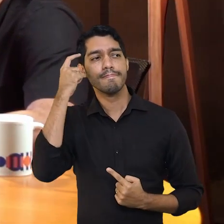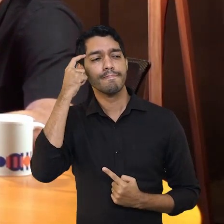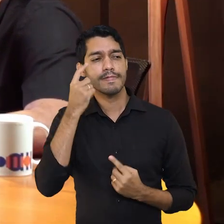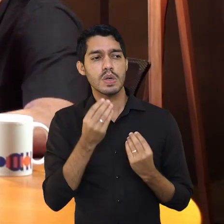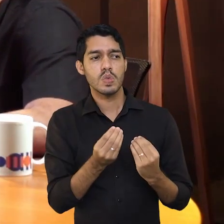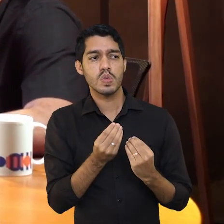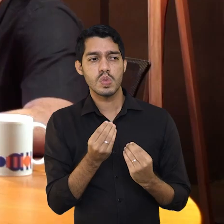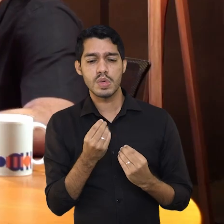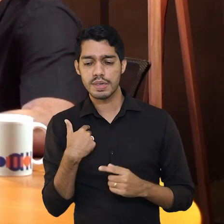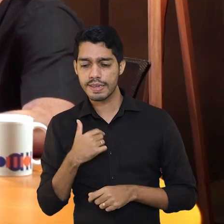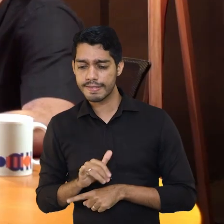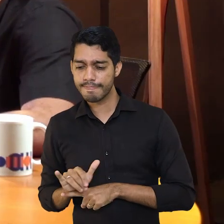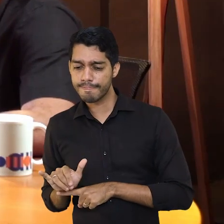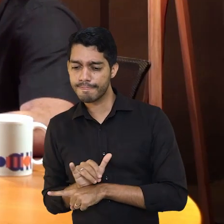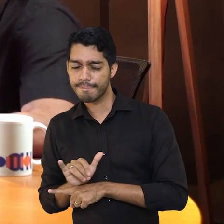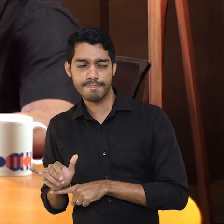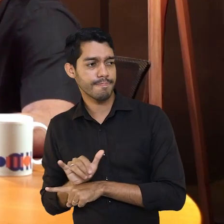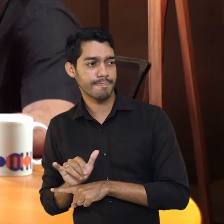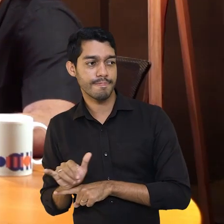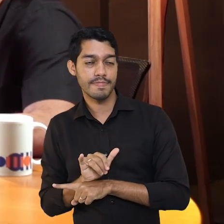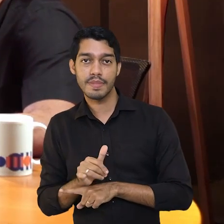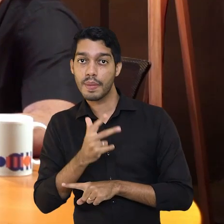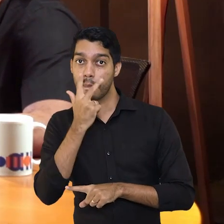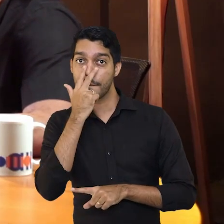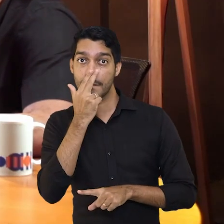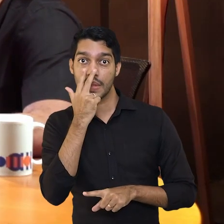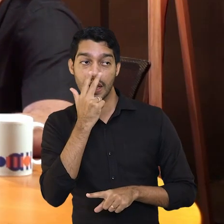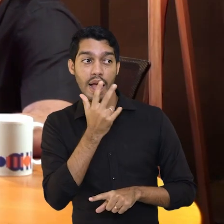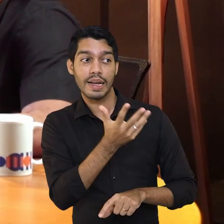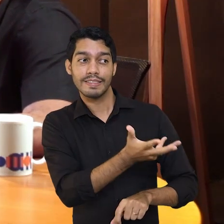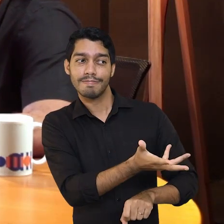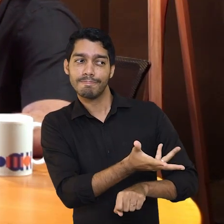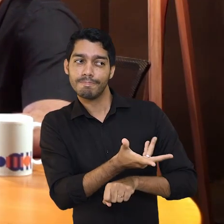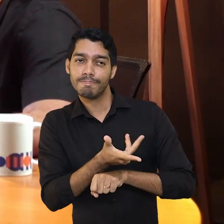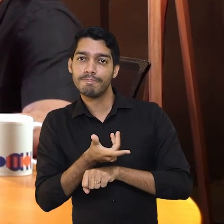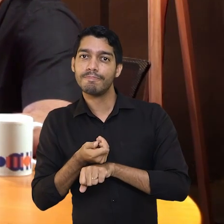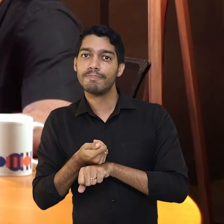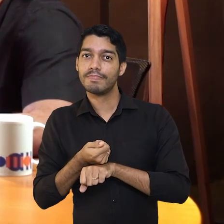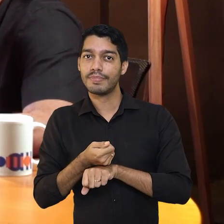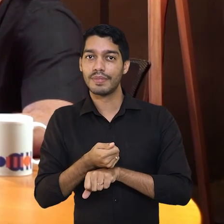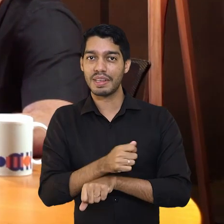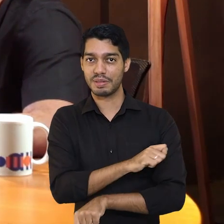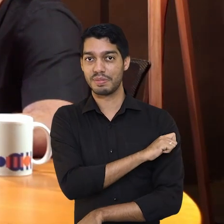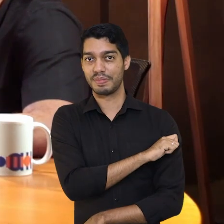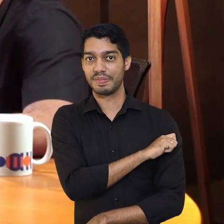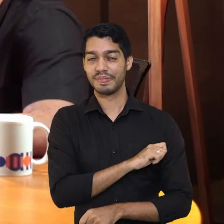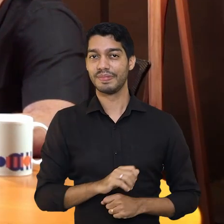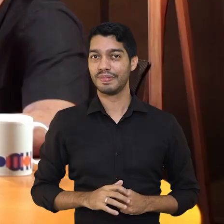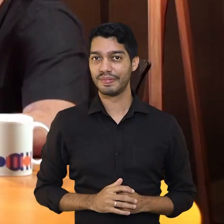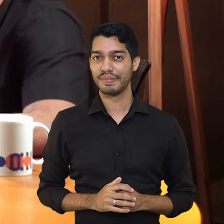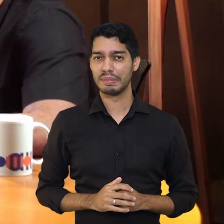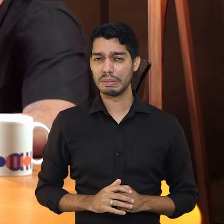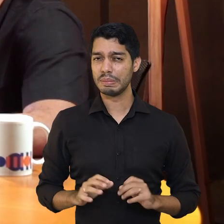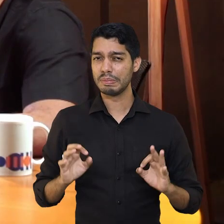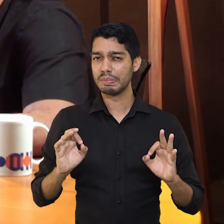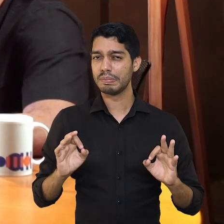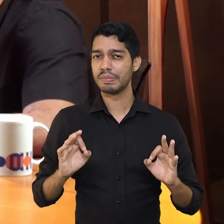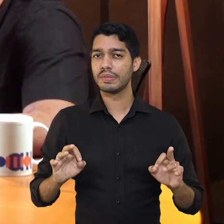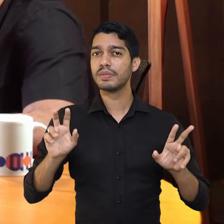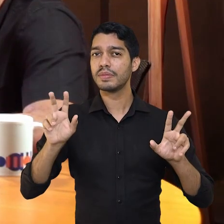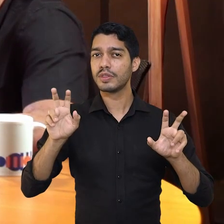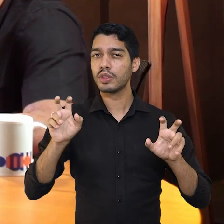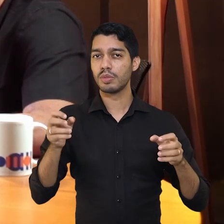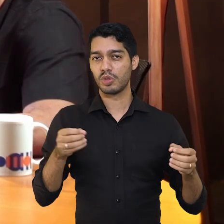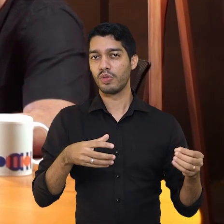como fazer uma experiência melhor para trazer o aluno de volta para a escola, né? Uhum. E muito interessante